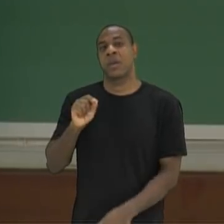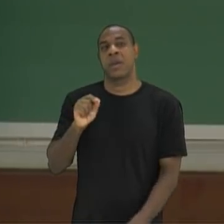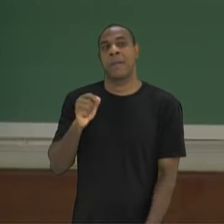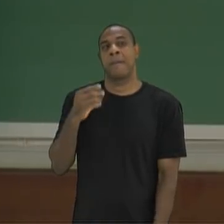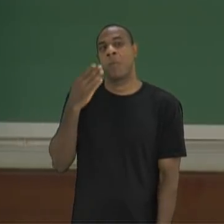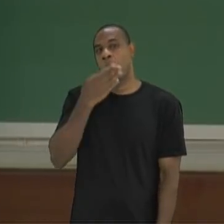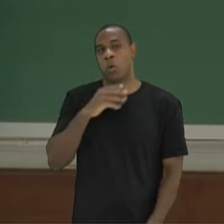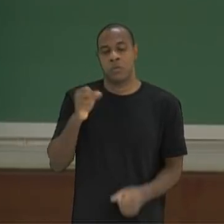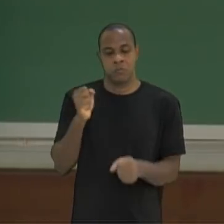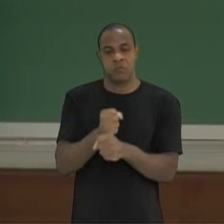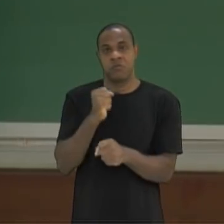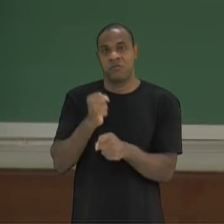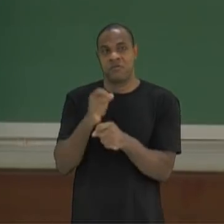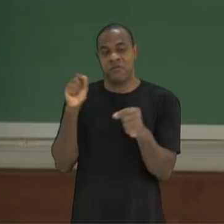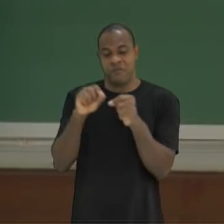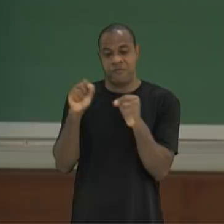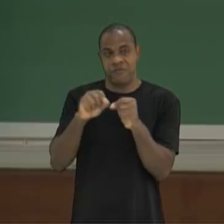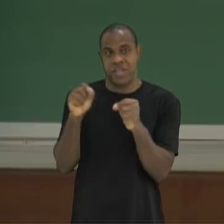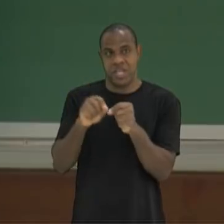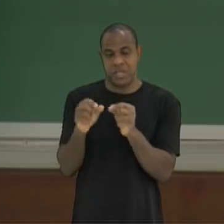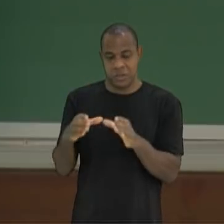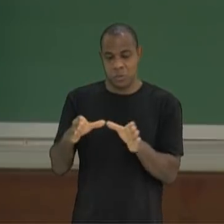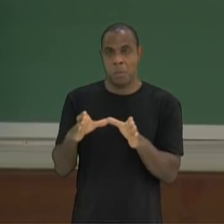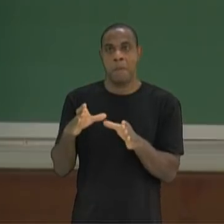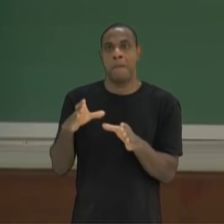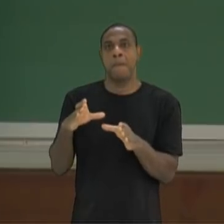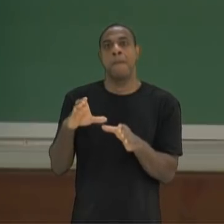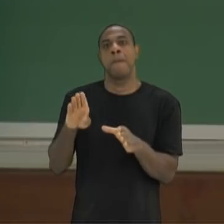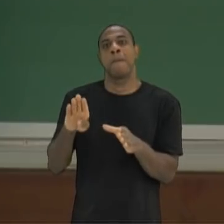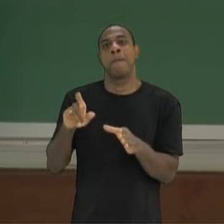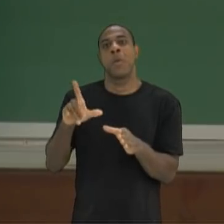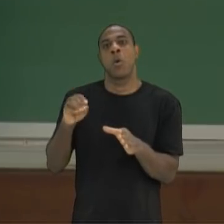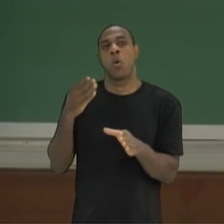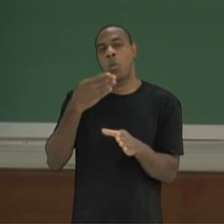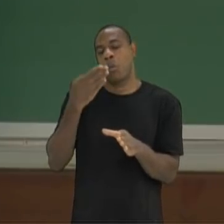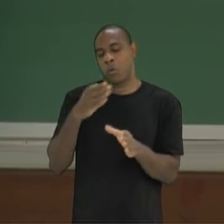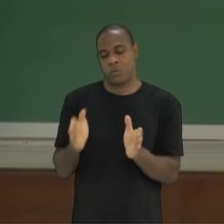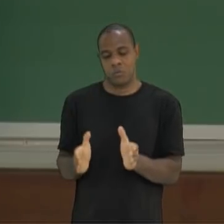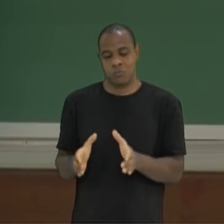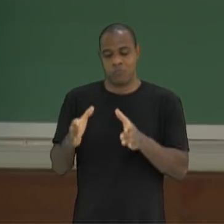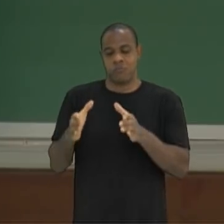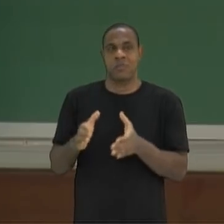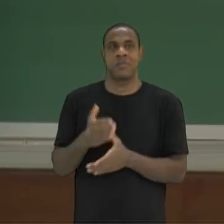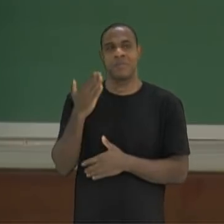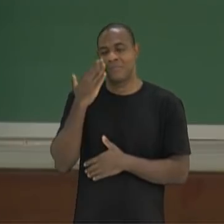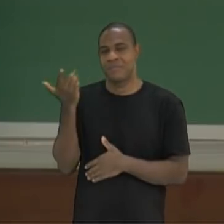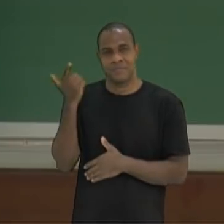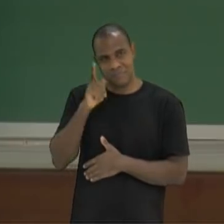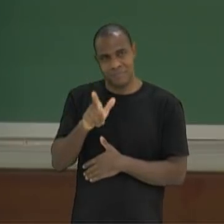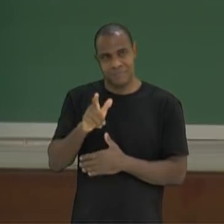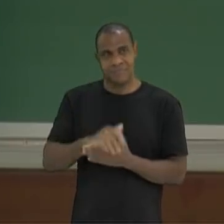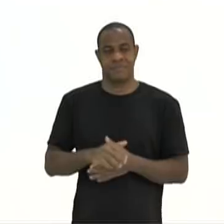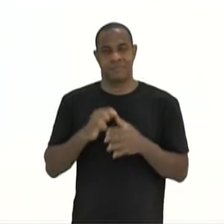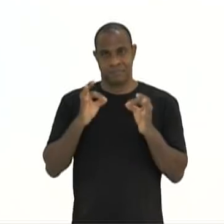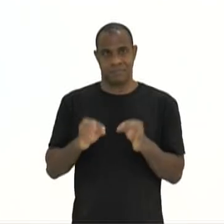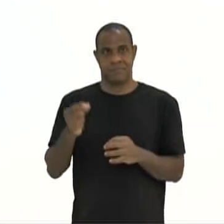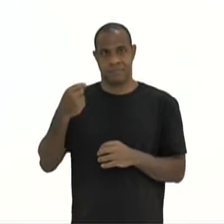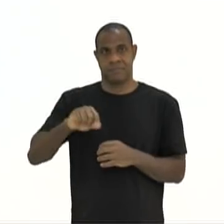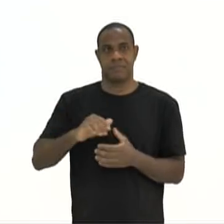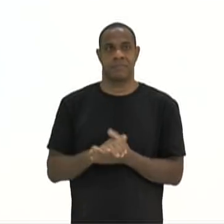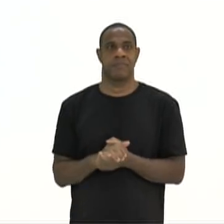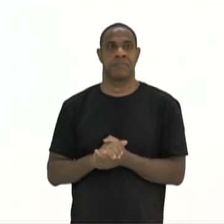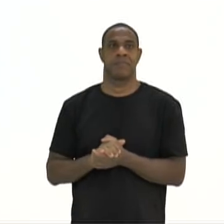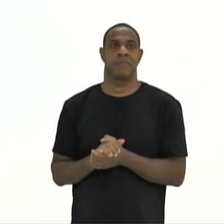Está construindo, está tendo uma construção ali, mudou, uma modificação. Acertou? Corrige certinho, não